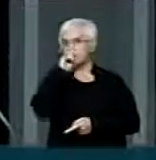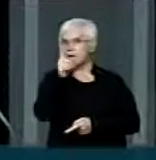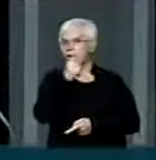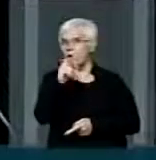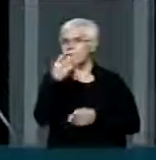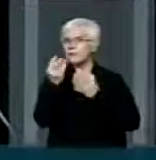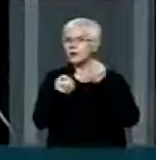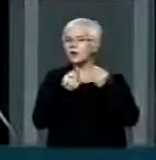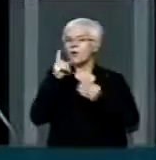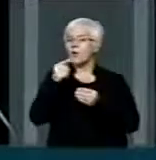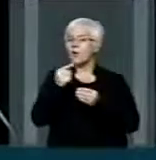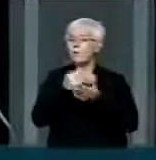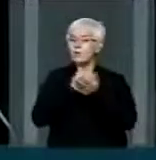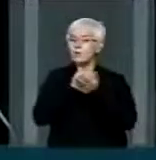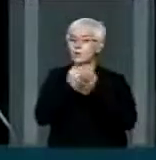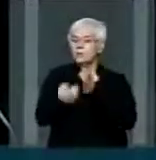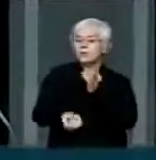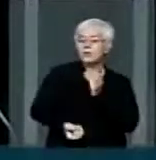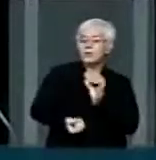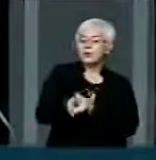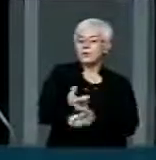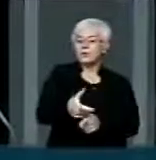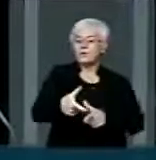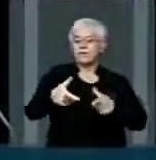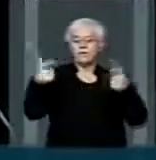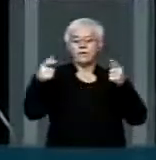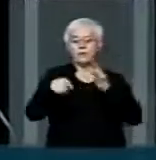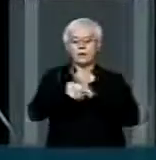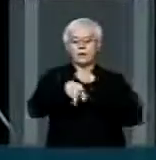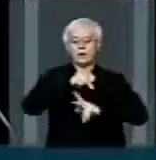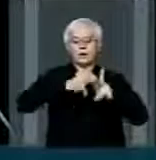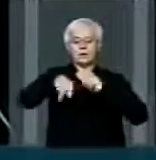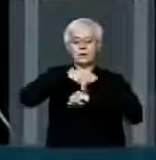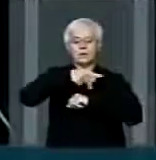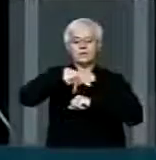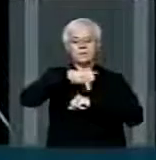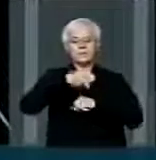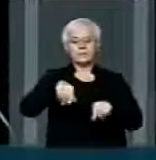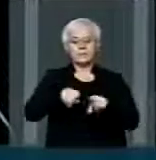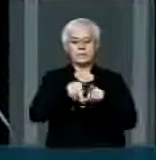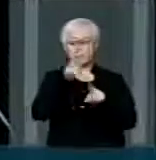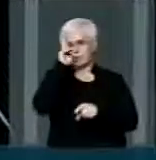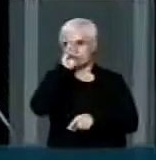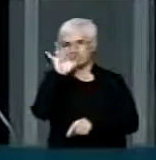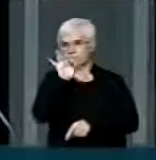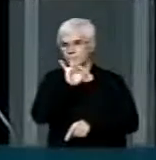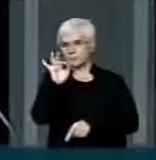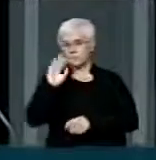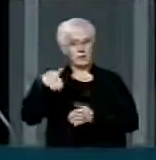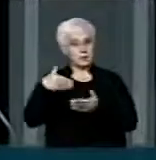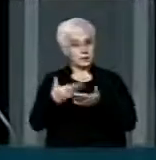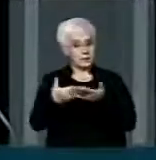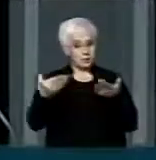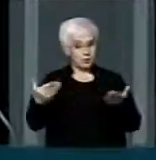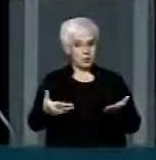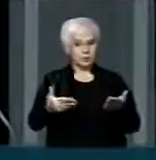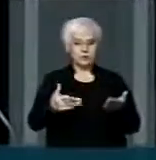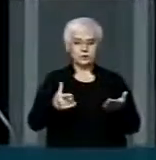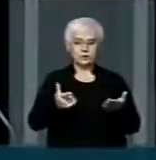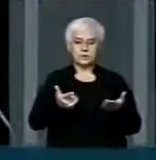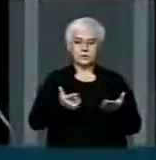formado este país, não lembrarmos também de que ainda existe e persiste em nosso meio